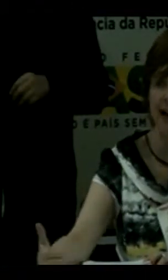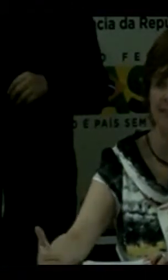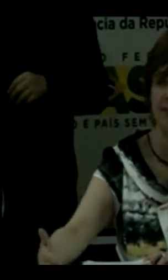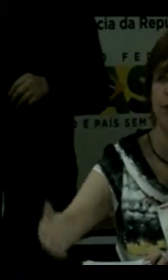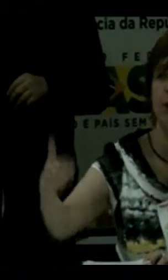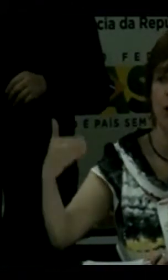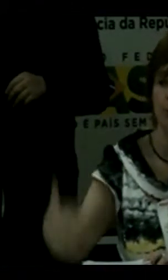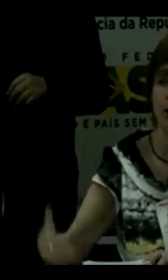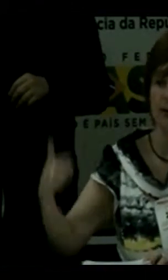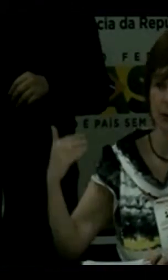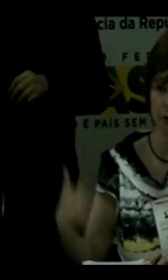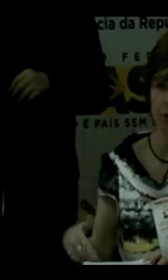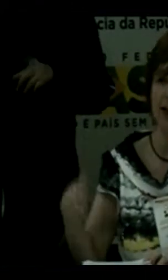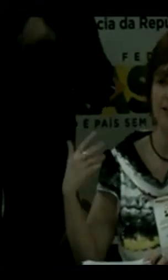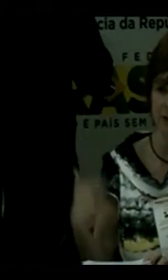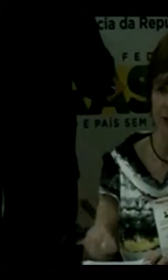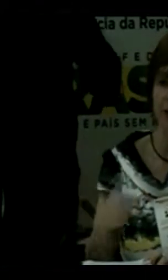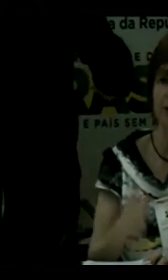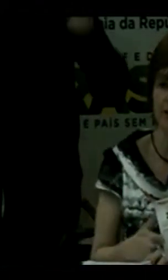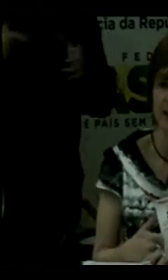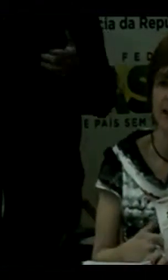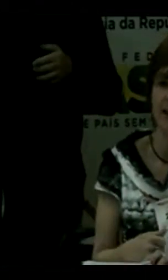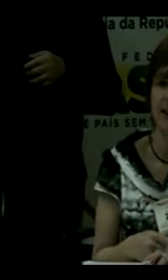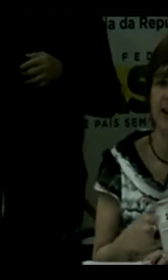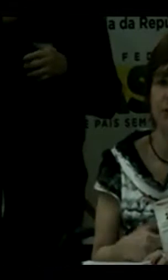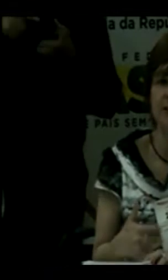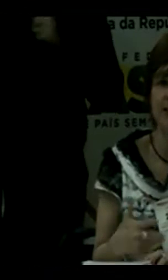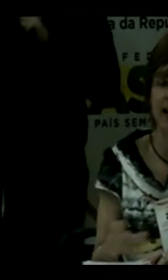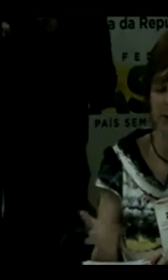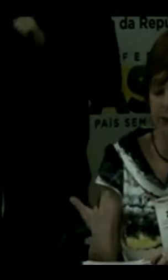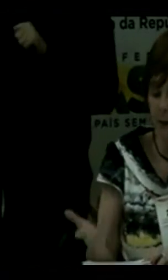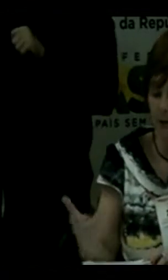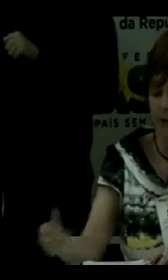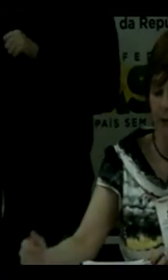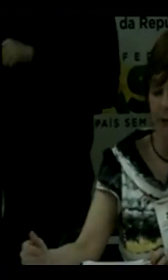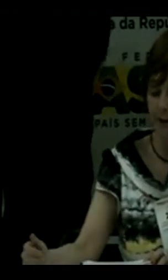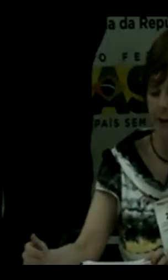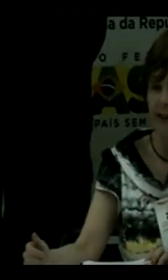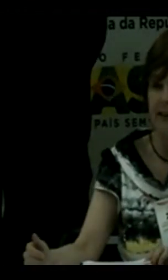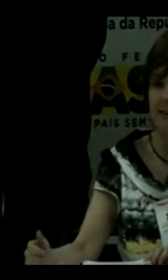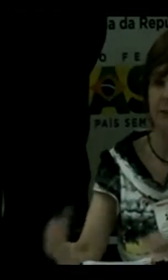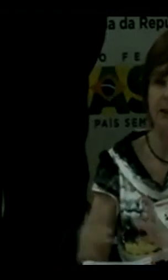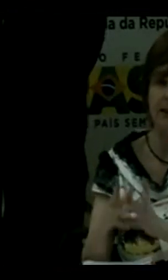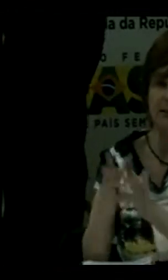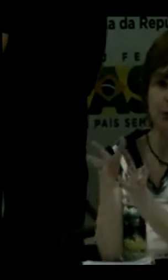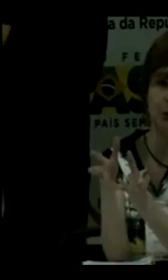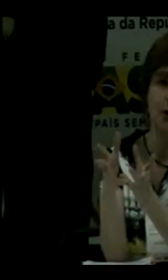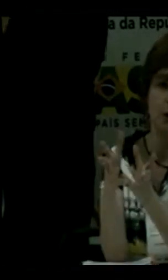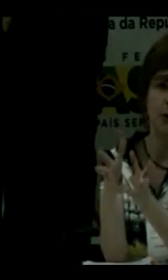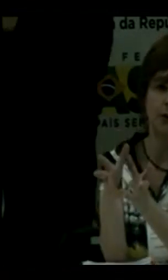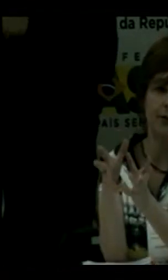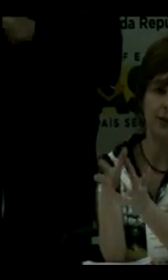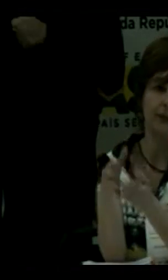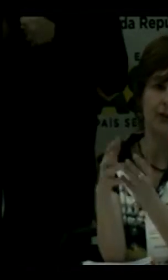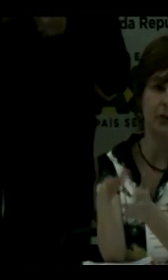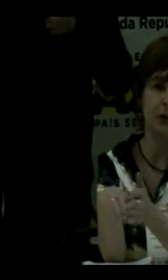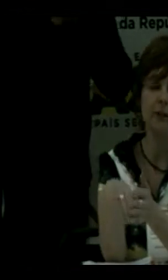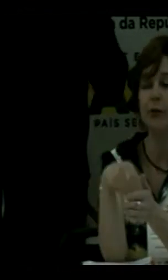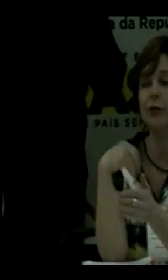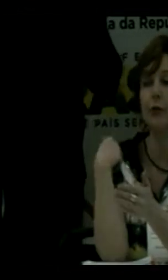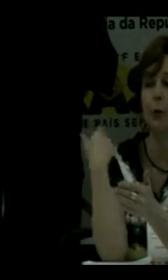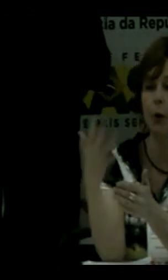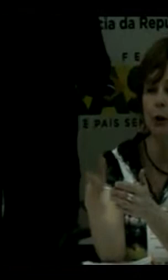a sociedade civil possa controlar as ações do Estado. Então, que isso fique explícito quando se fala